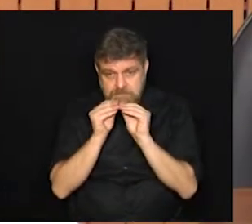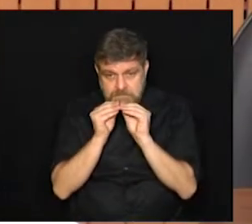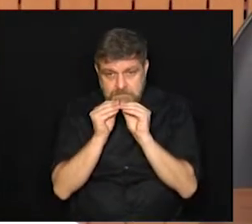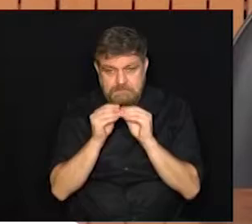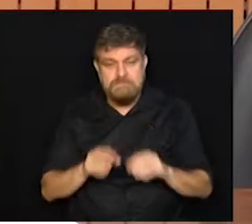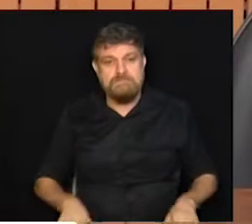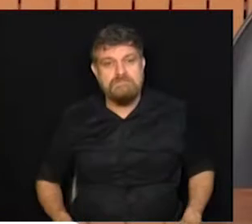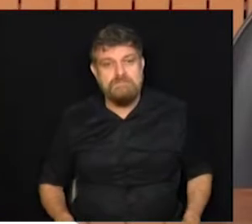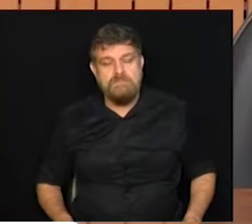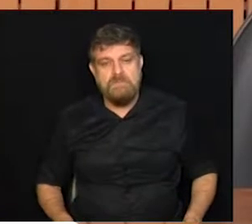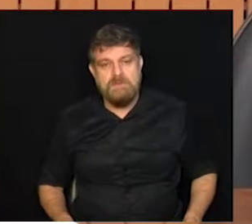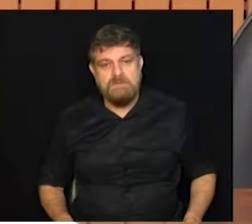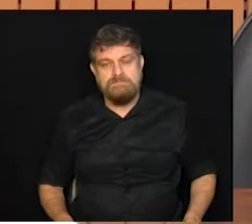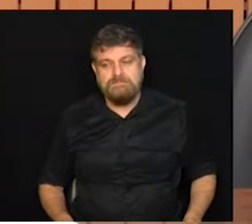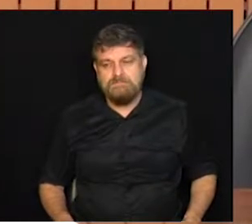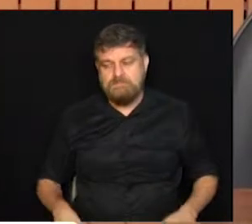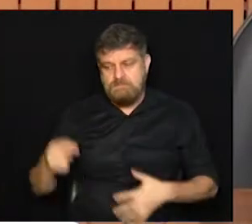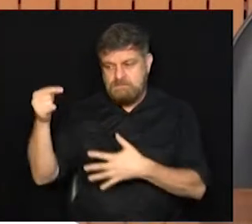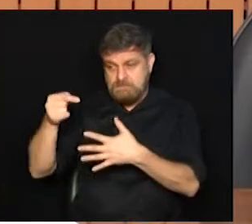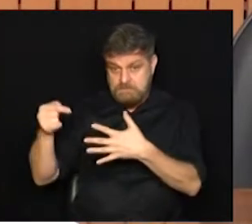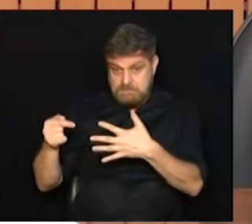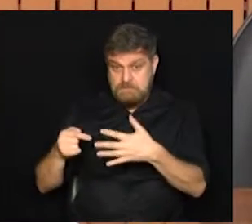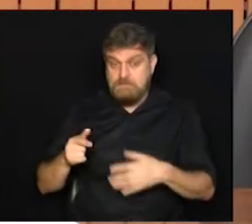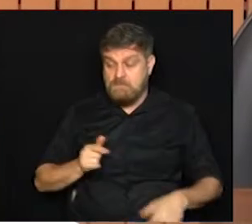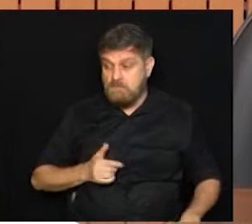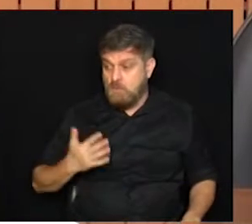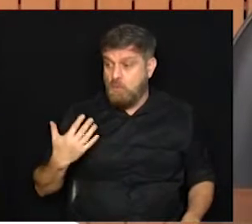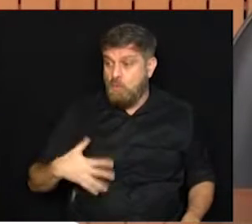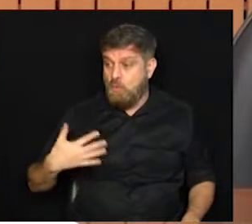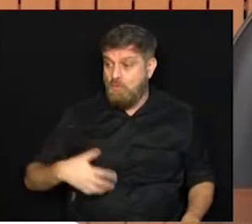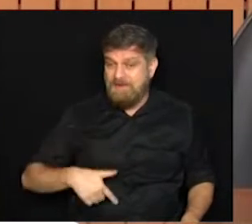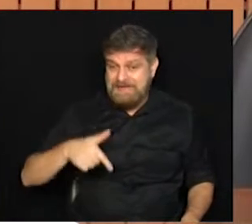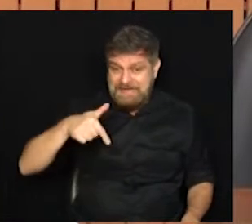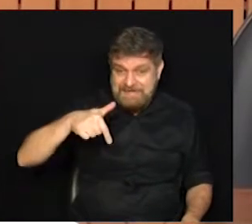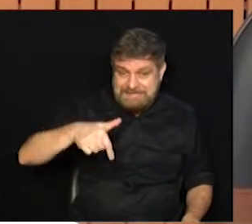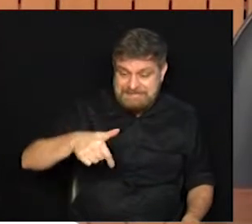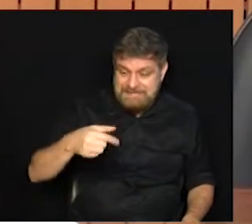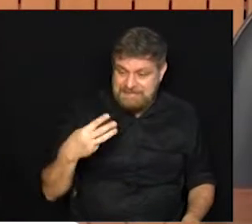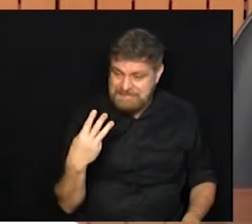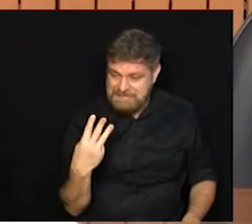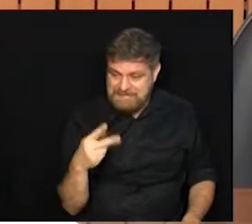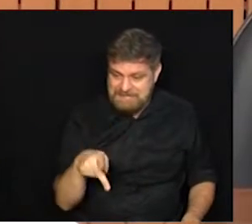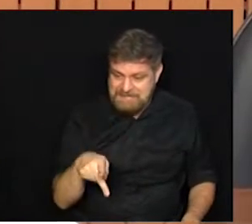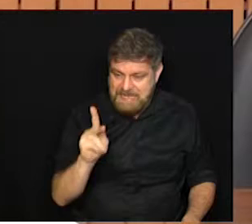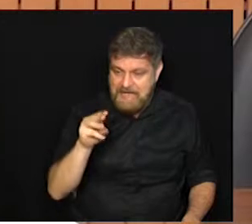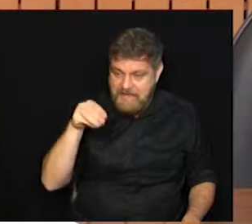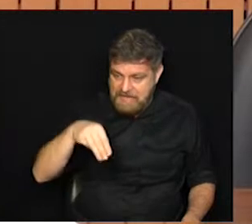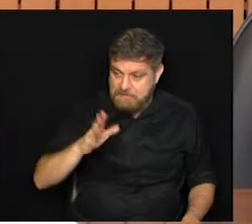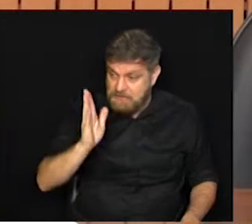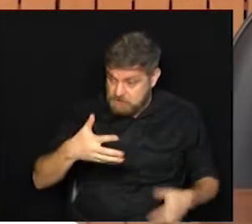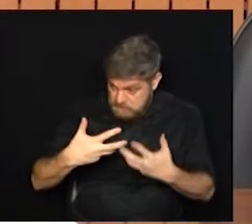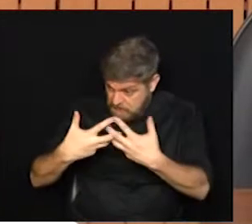Bem, o senhor pontuou aí 73 quilômetros de ciclovia já em operação e